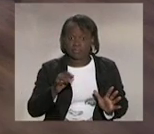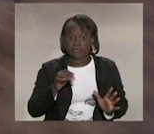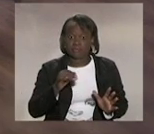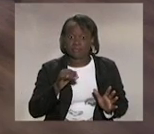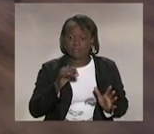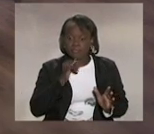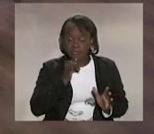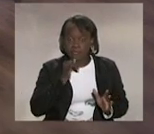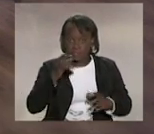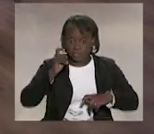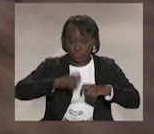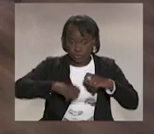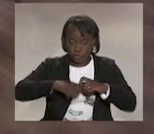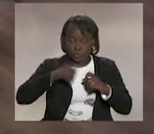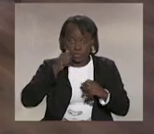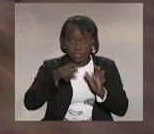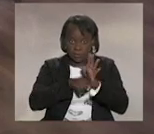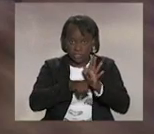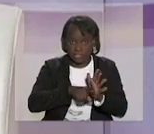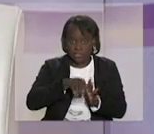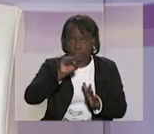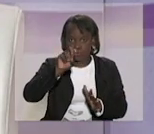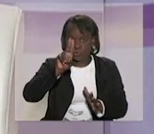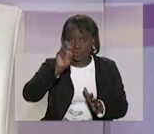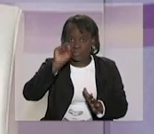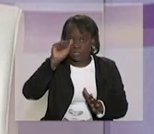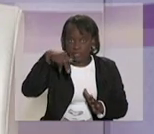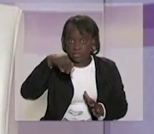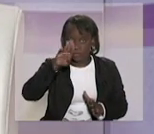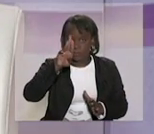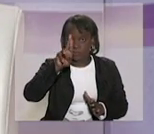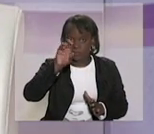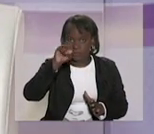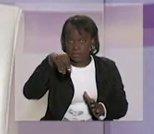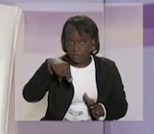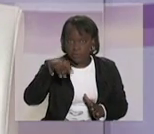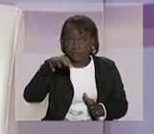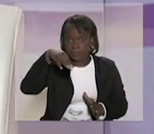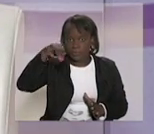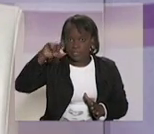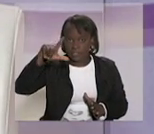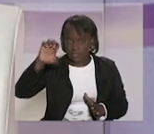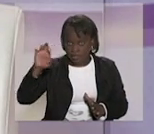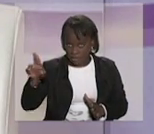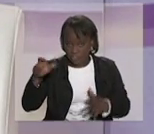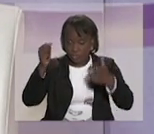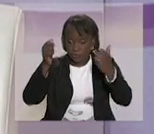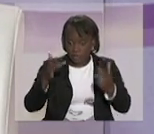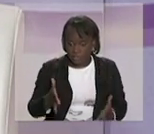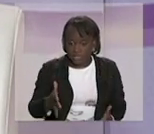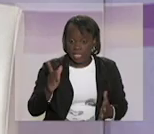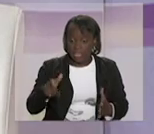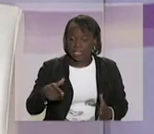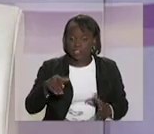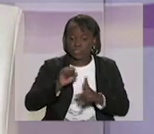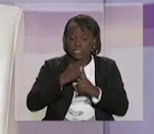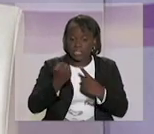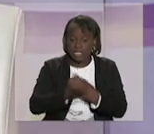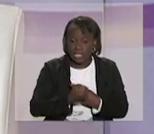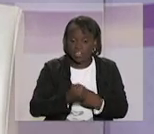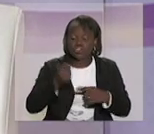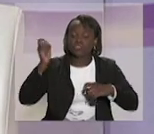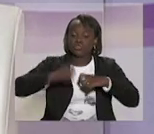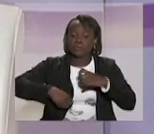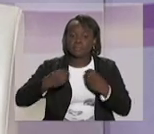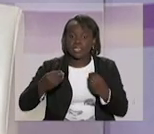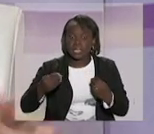é que, então, o estupro, tem até uma pesquisadora norte-americana, eu acho que é a Susan Brown Miller, que fala sobre isso, que o estupro é uma arma da